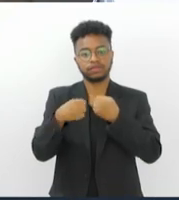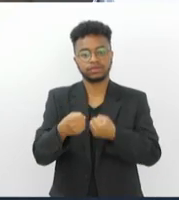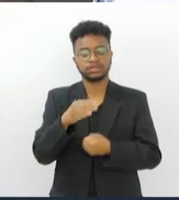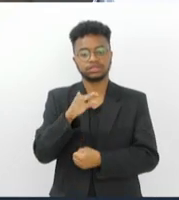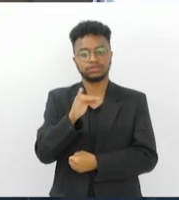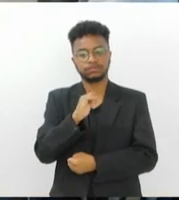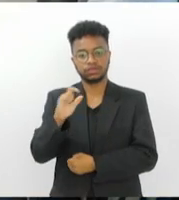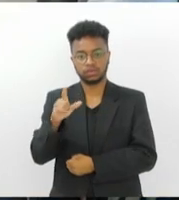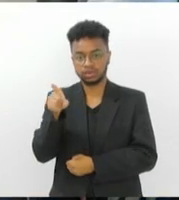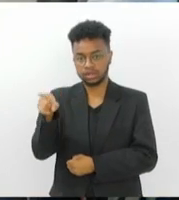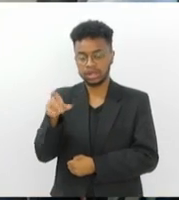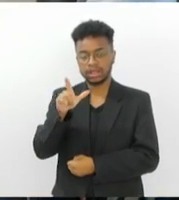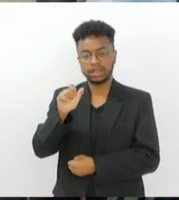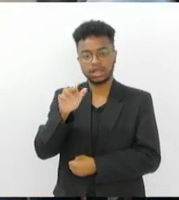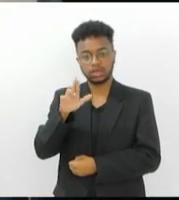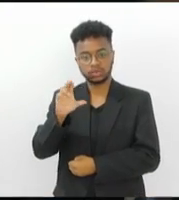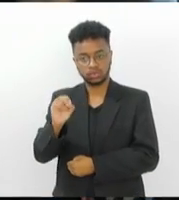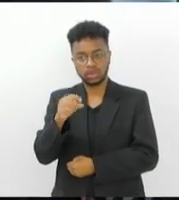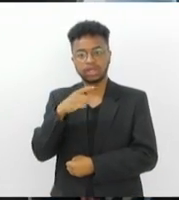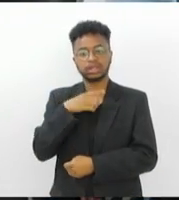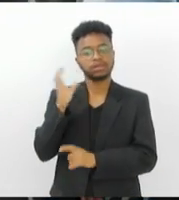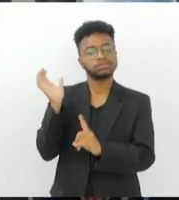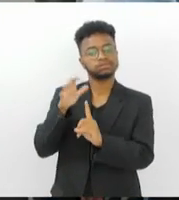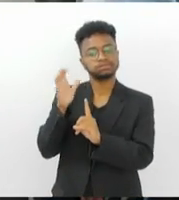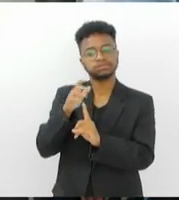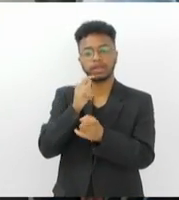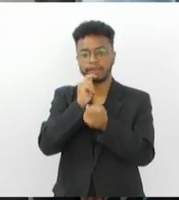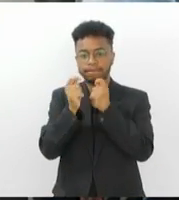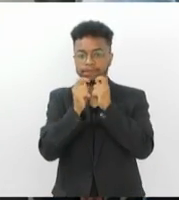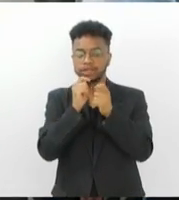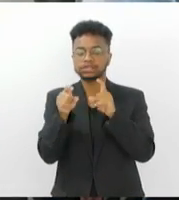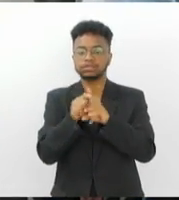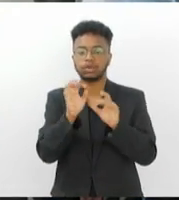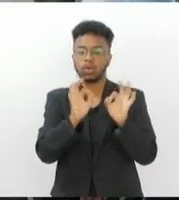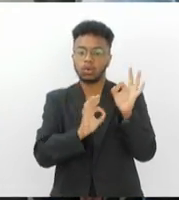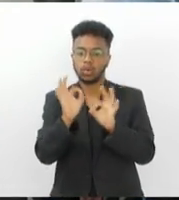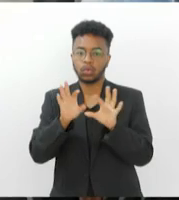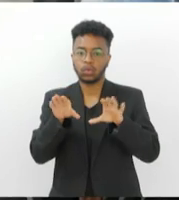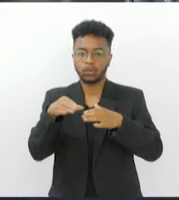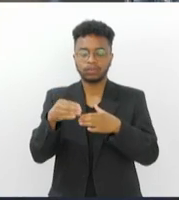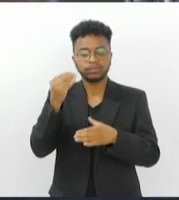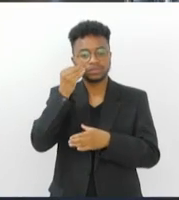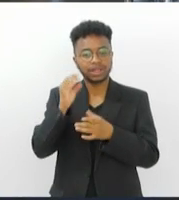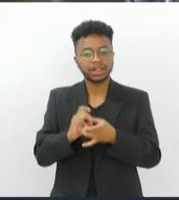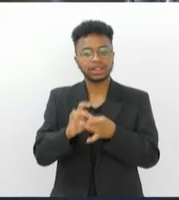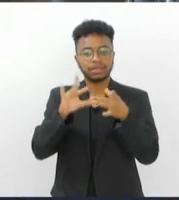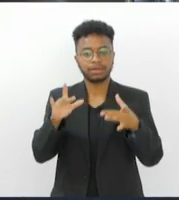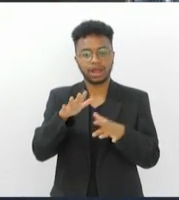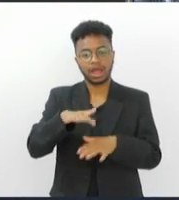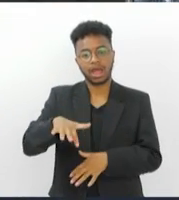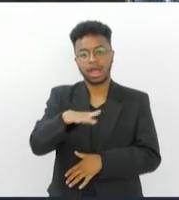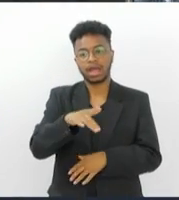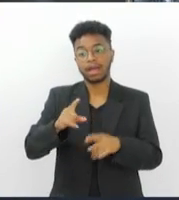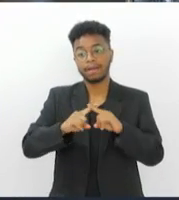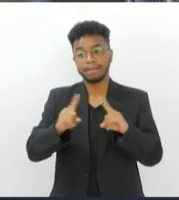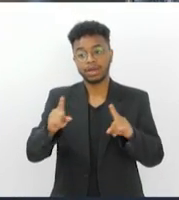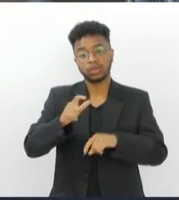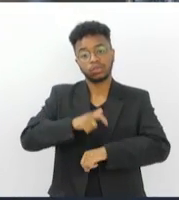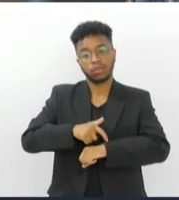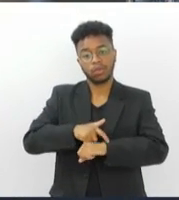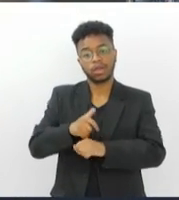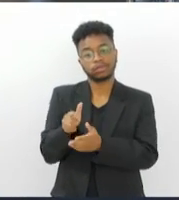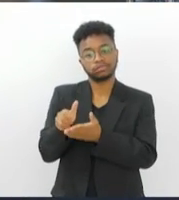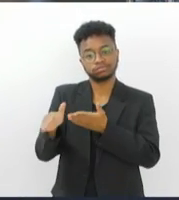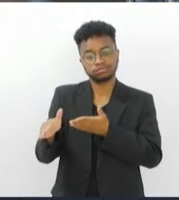Leandro Monteiro havia uma pressão da Imprensa e dos organizadores para liberação do espaço mas até a data da sua exoneração há